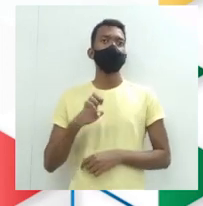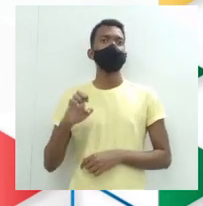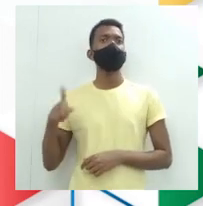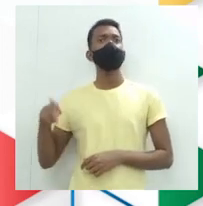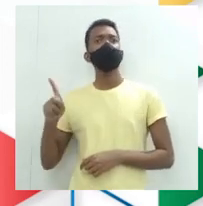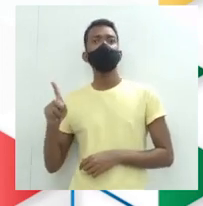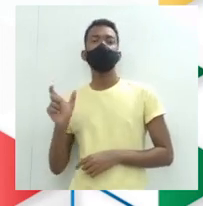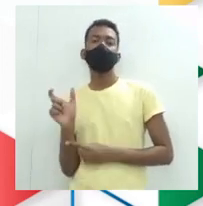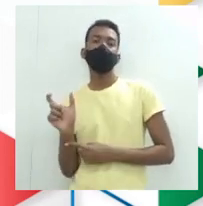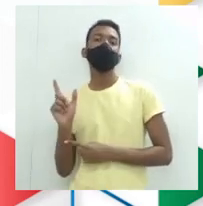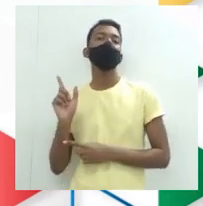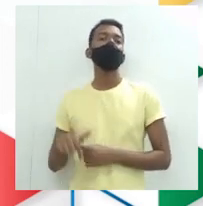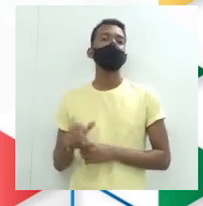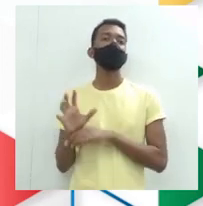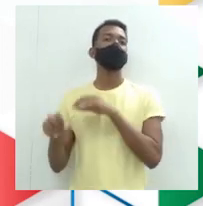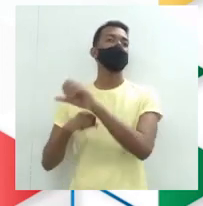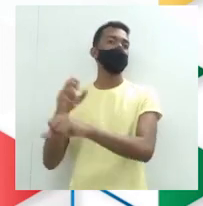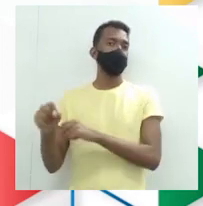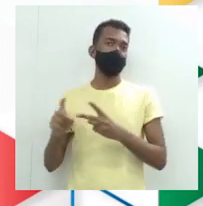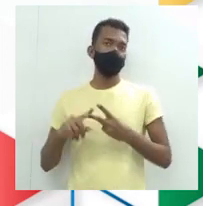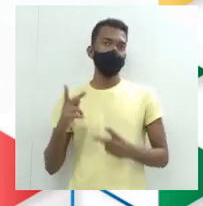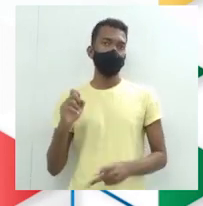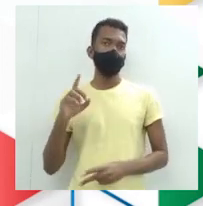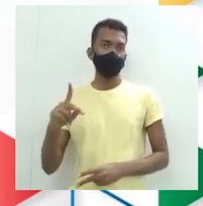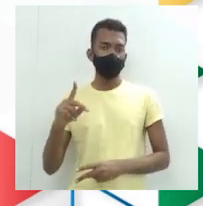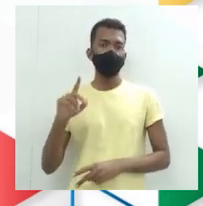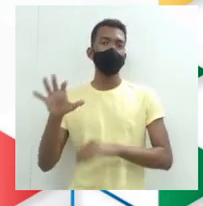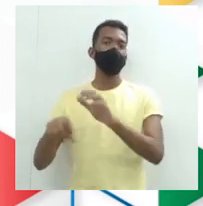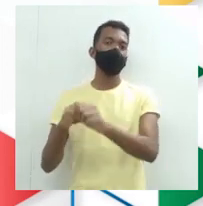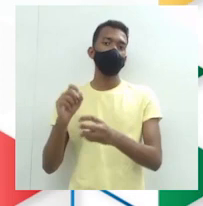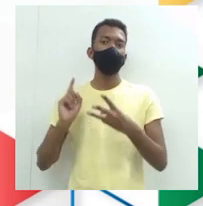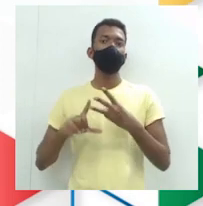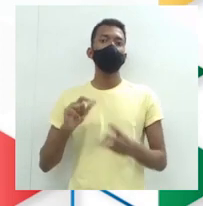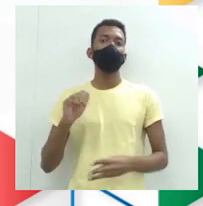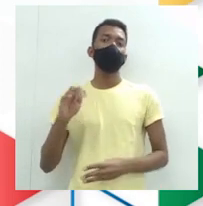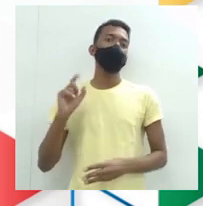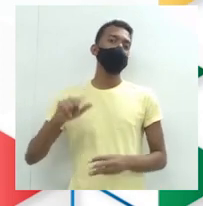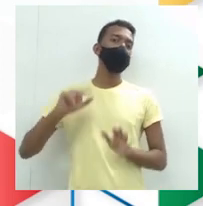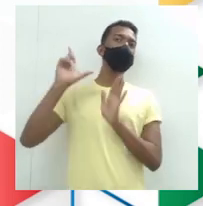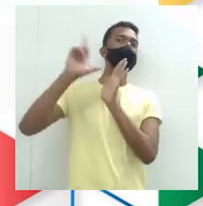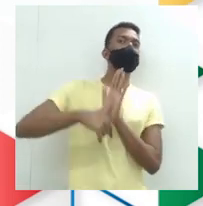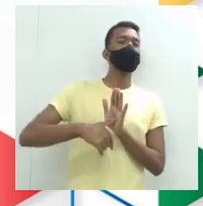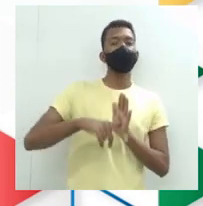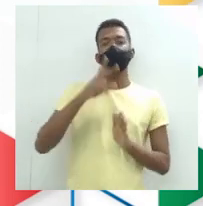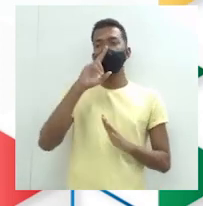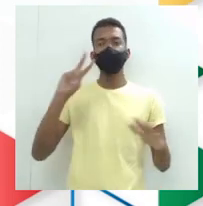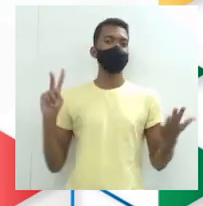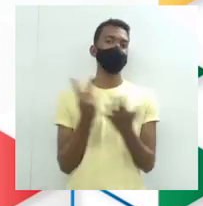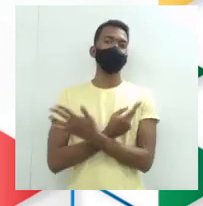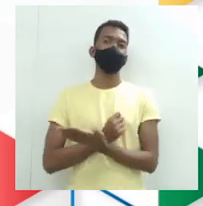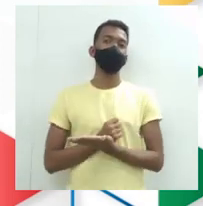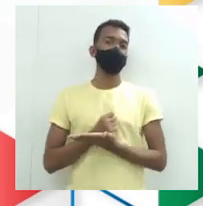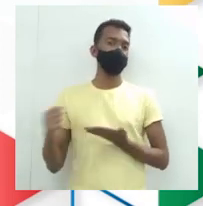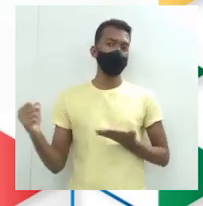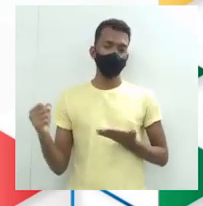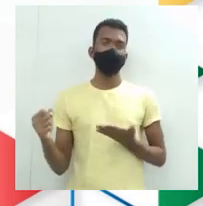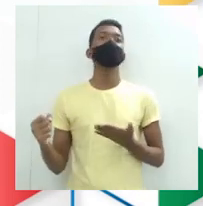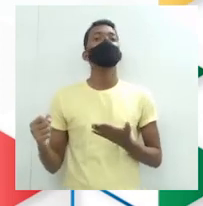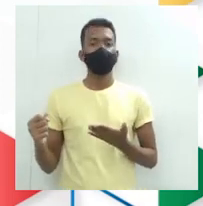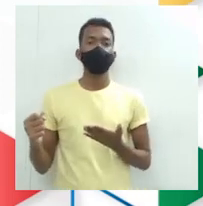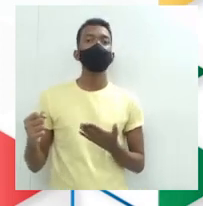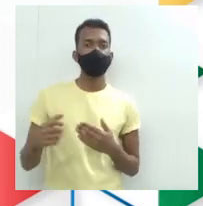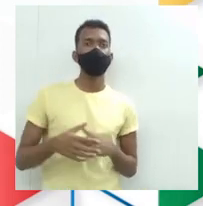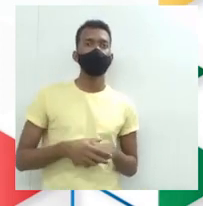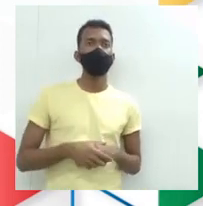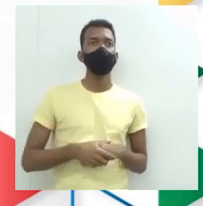procurar ou buscar. Help, ajuda, e late, tarde, no sentido de ser tarde demais, caso você não